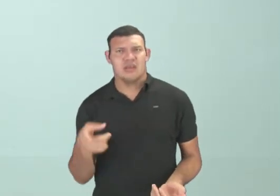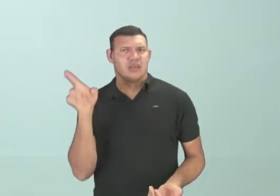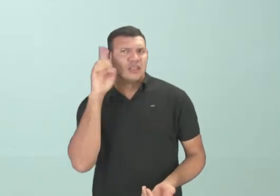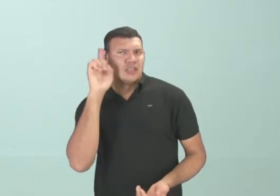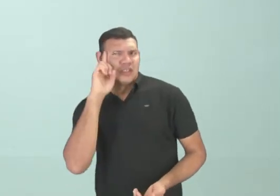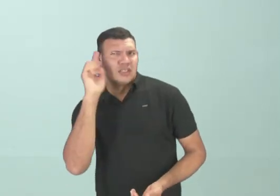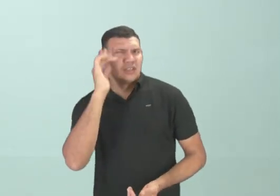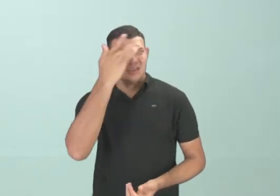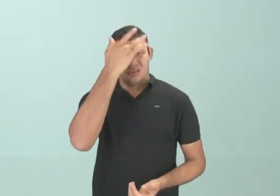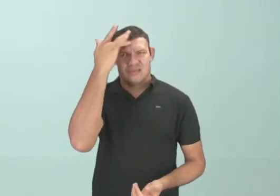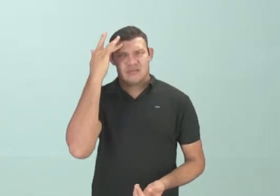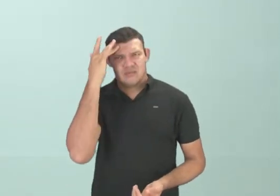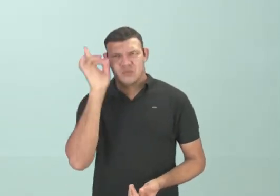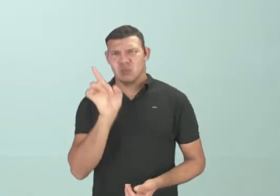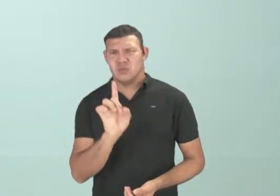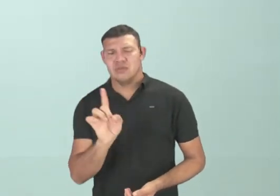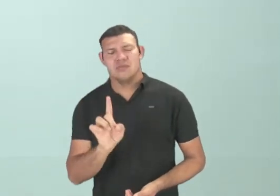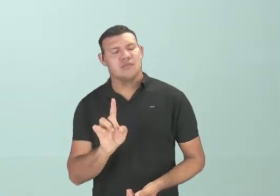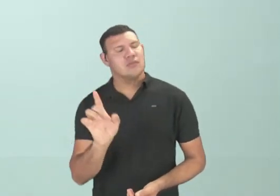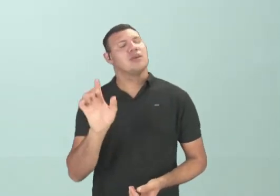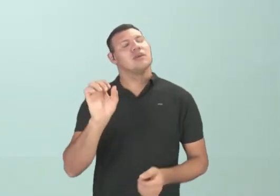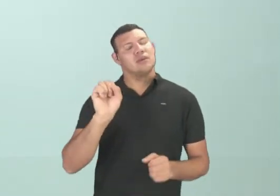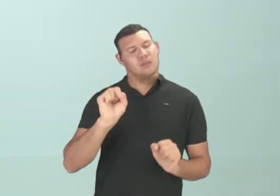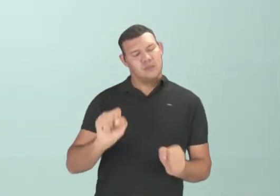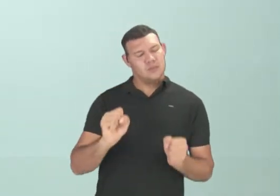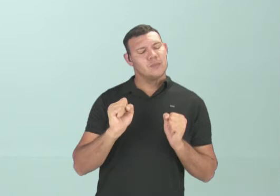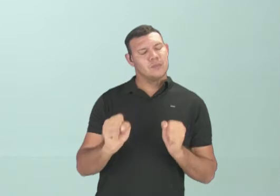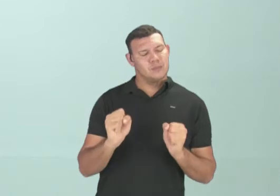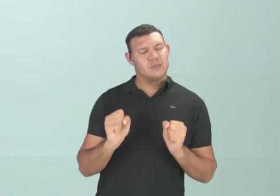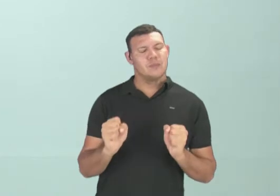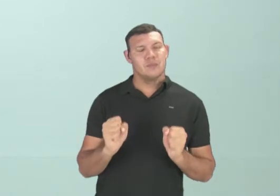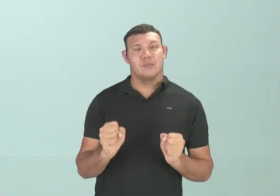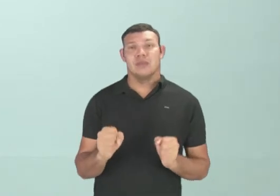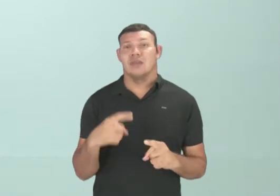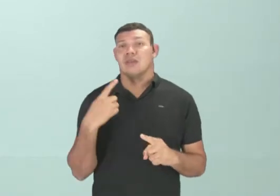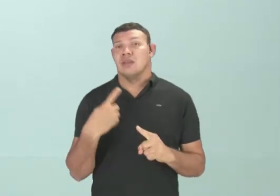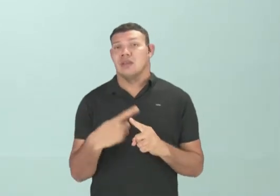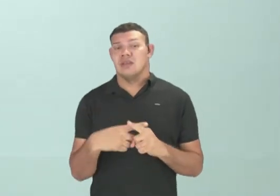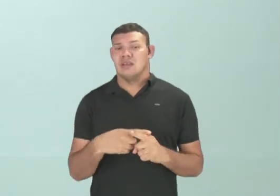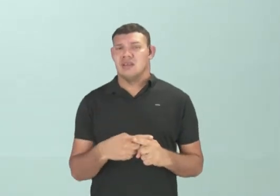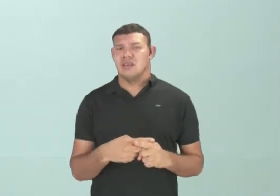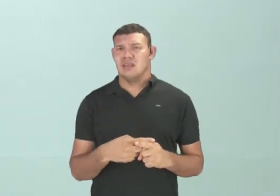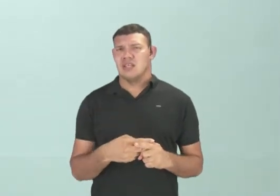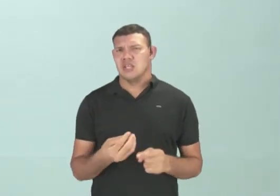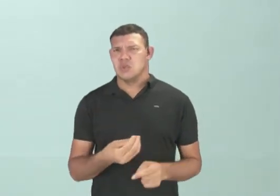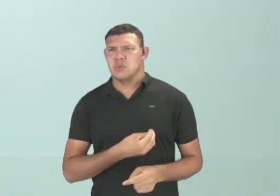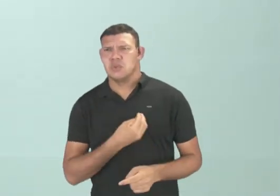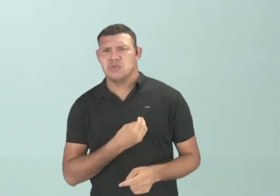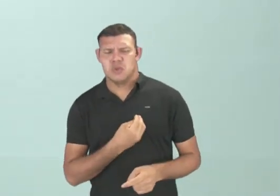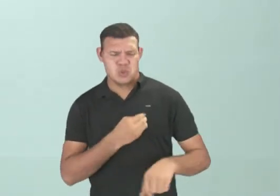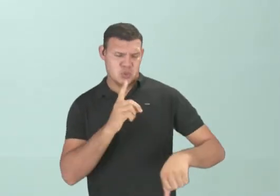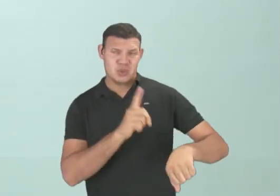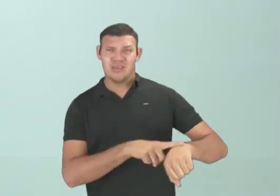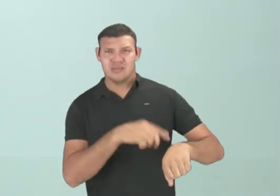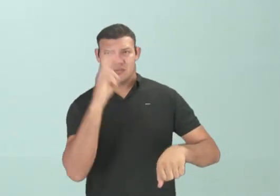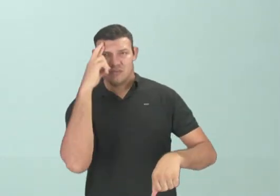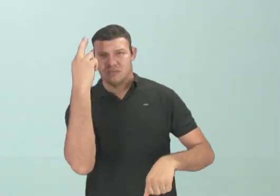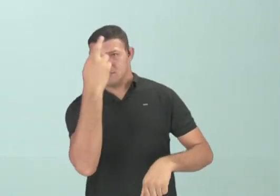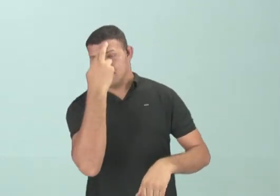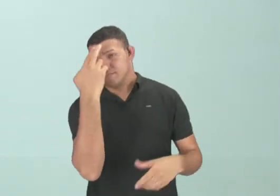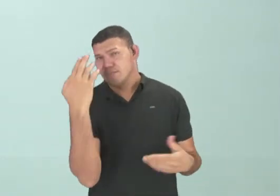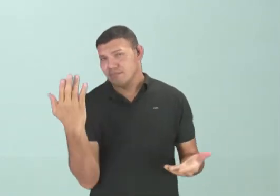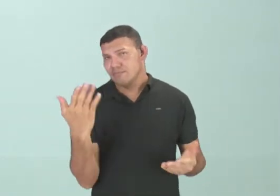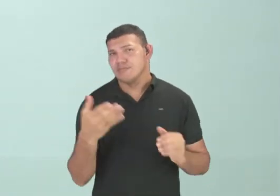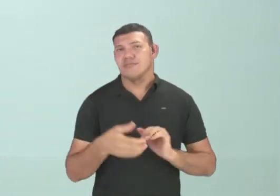dia de alguém, tá? Ficção é porque não está presente dentro dos momentos históricos